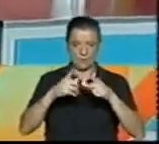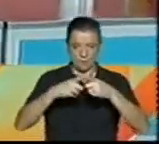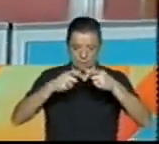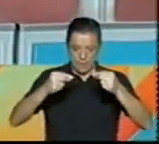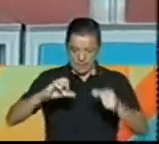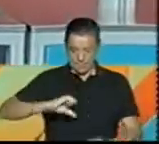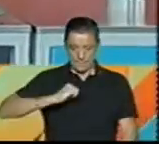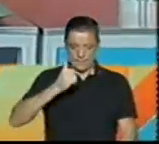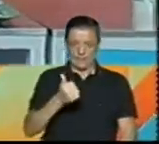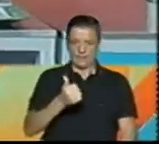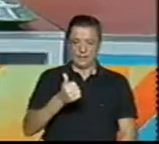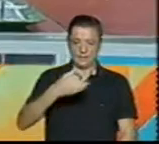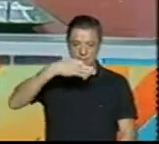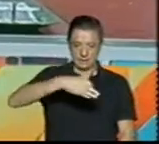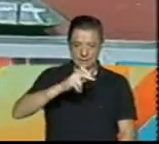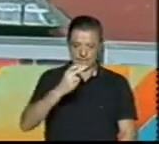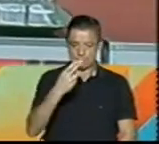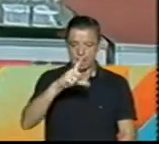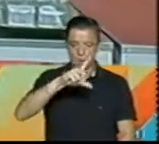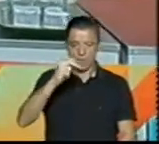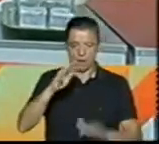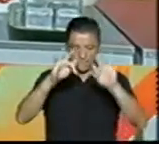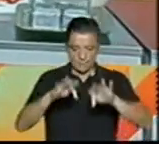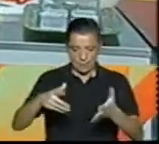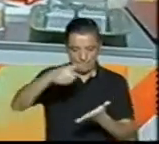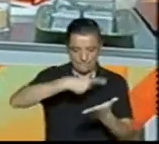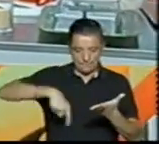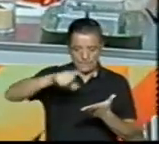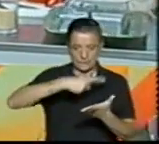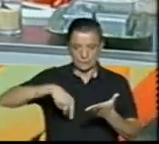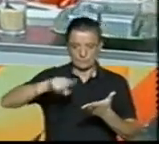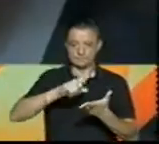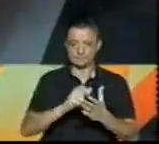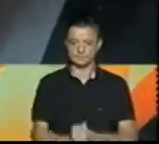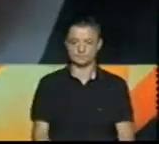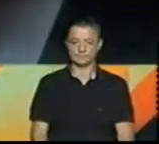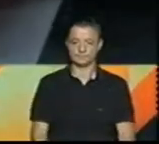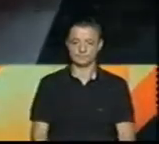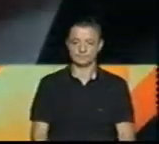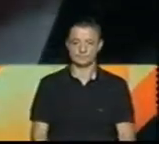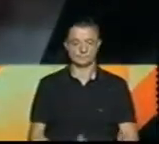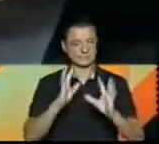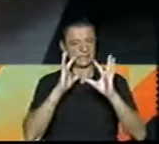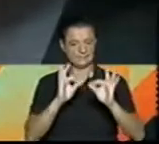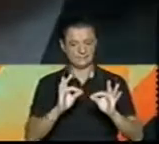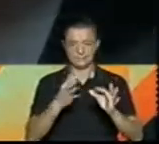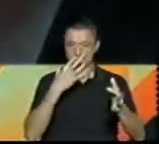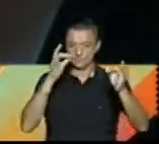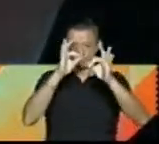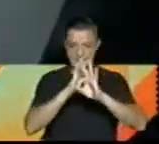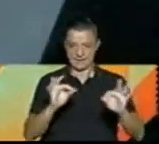Para deixarmos a Paula terminar o seu prato. Nunca foi tão bem servido. Bastante verde.